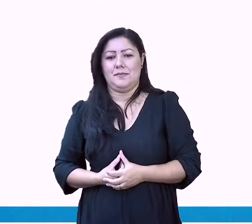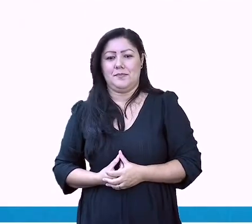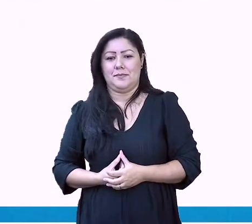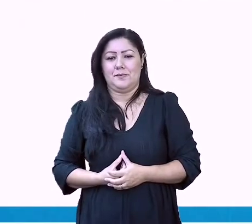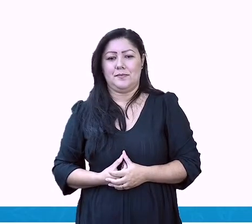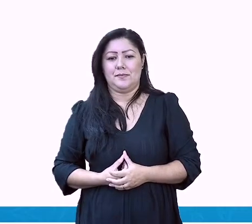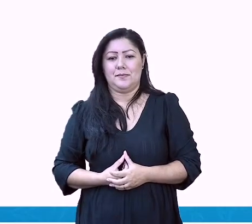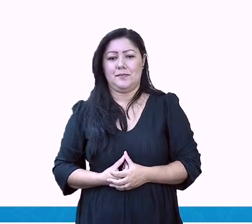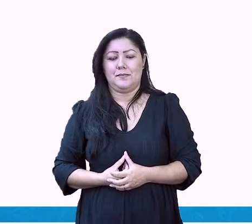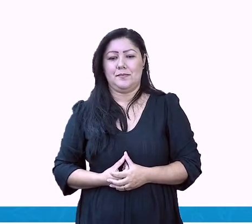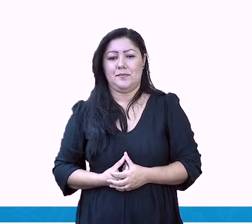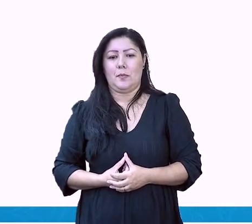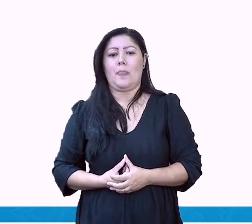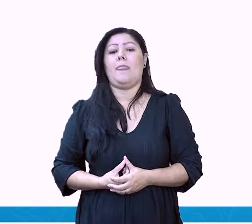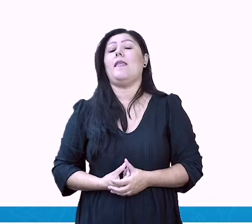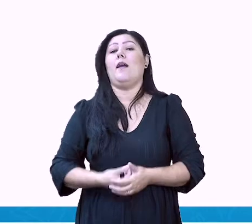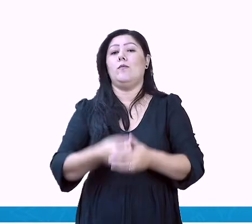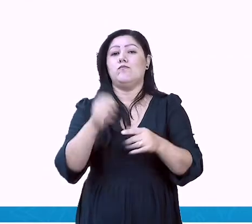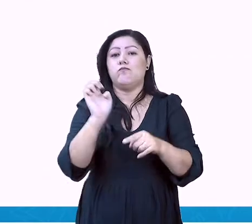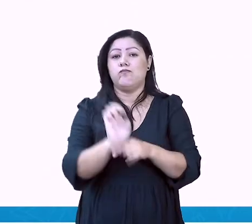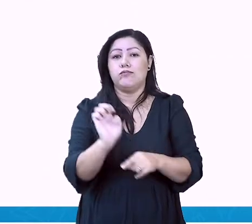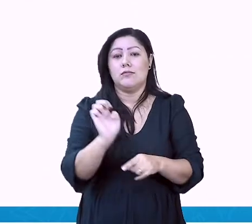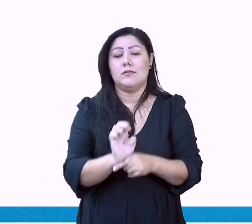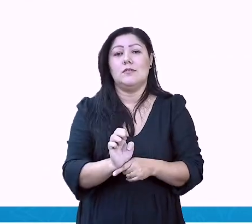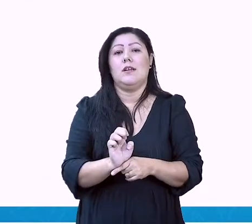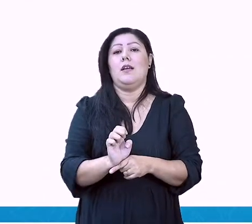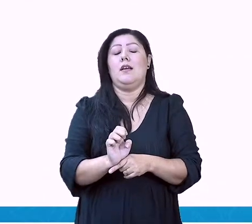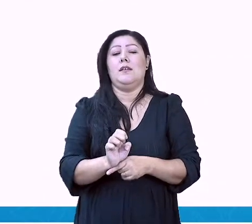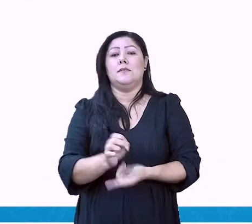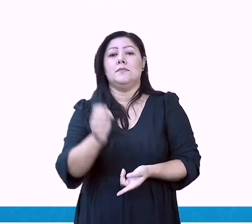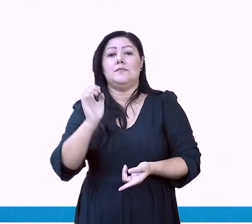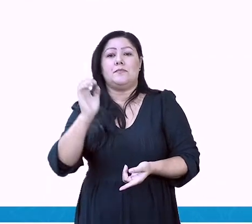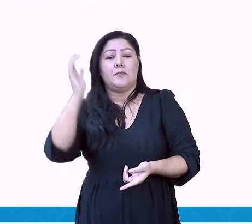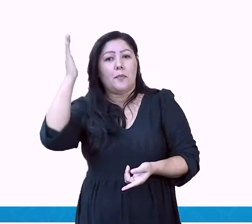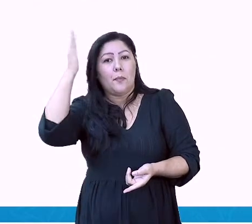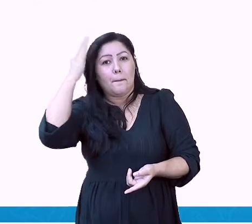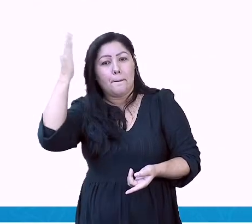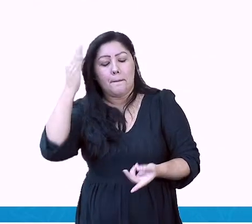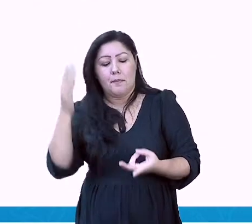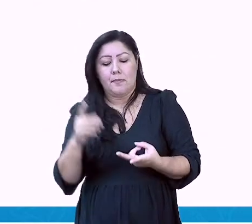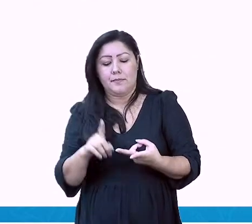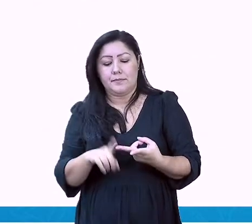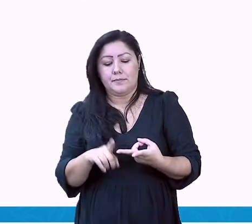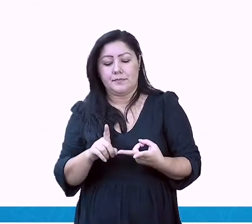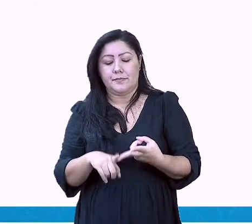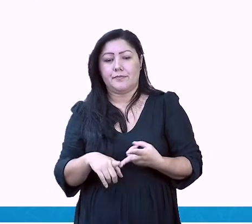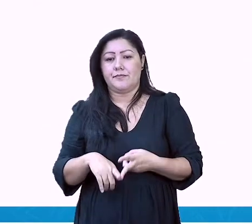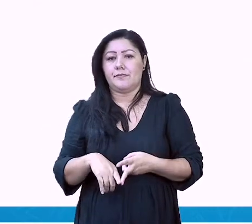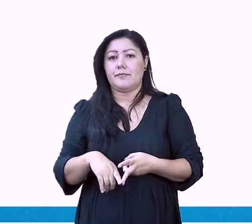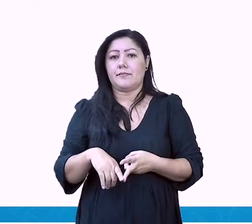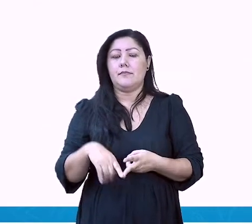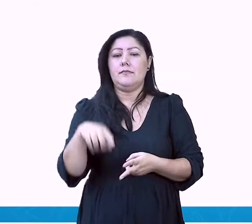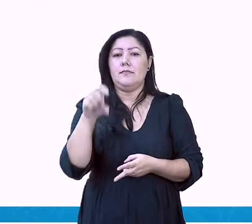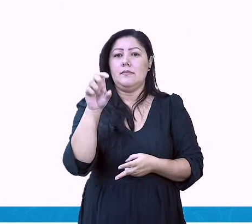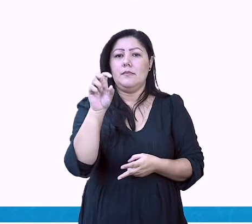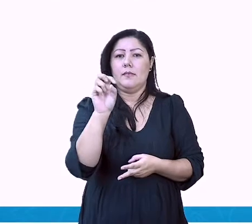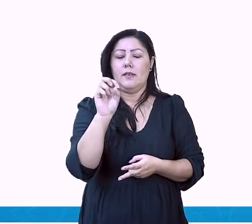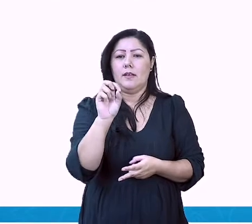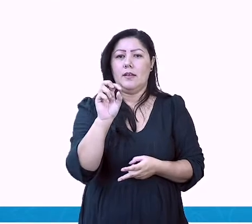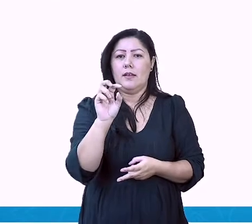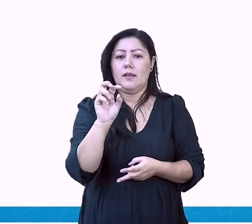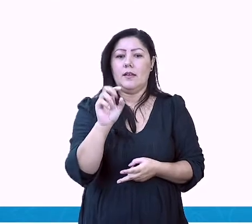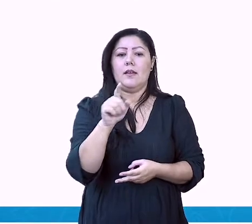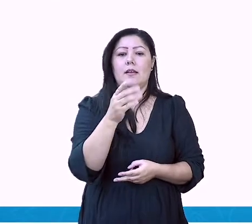Localizada nos estados do Paraná, Rio Grande do Sul e Santa Catarina. A mata dos pinhais foi